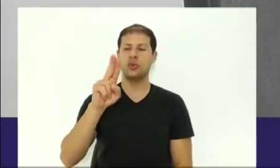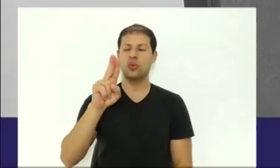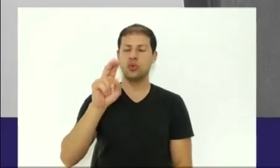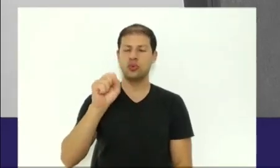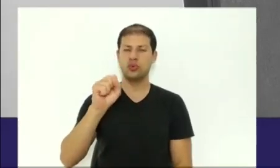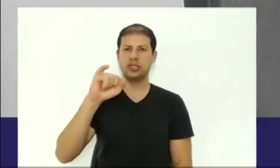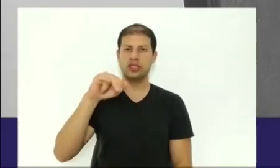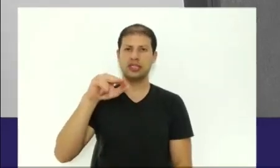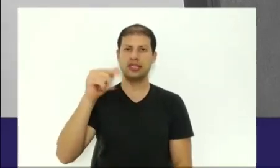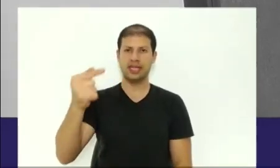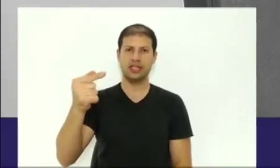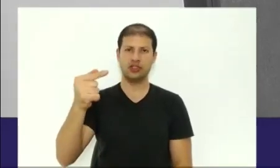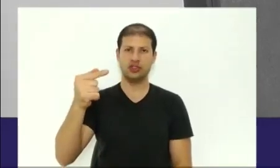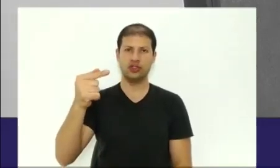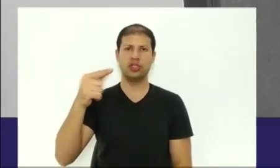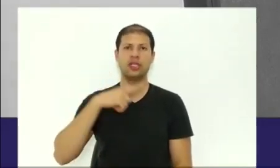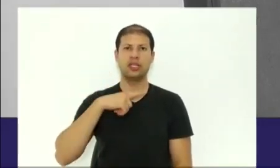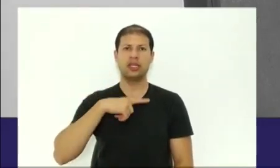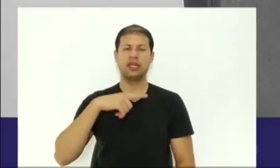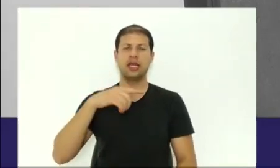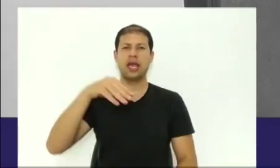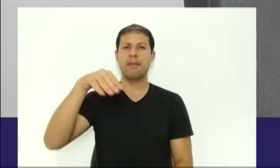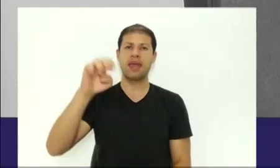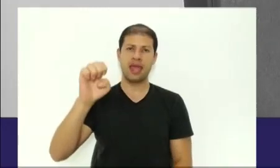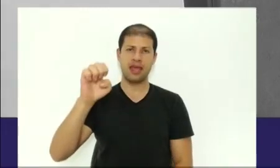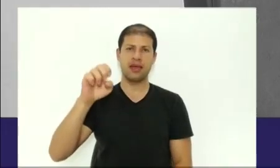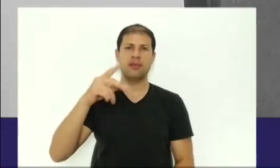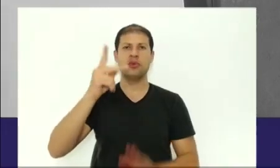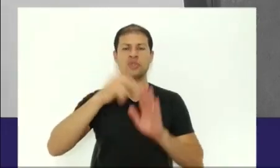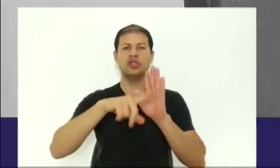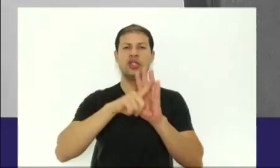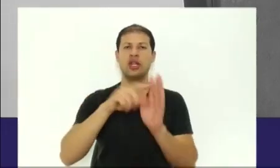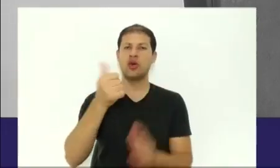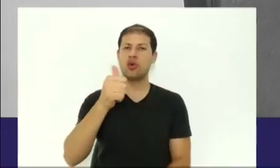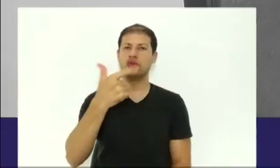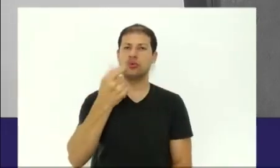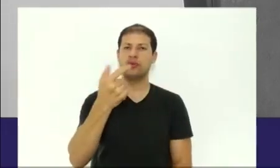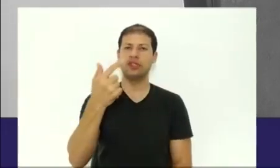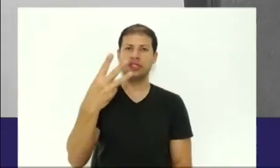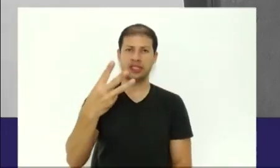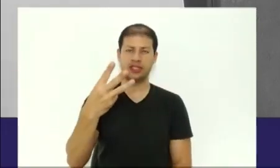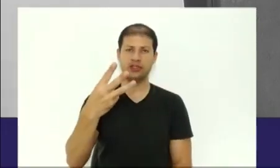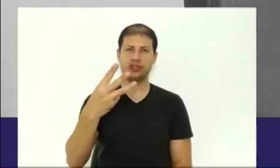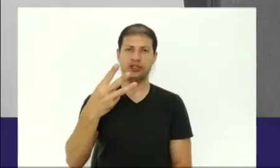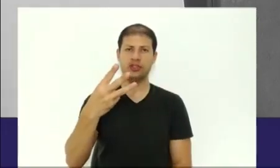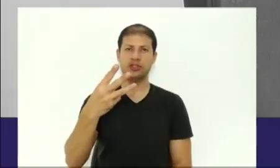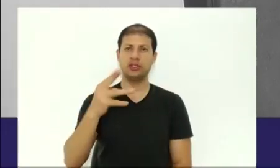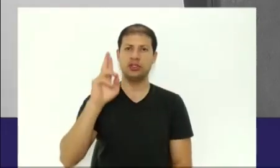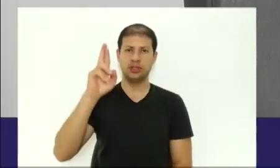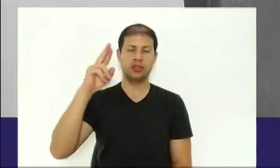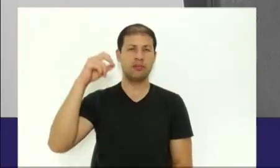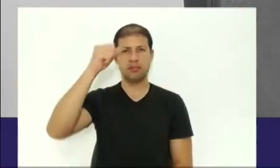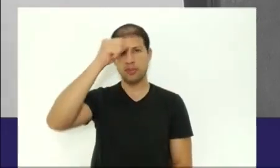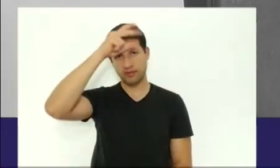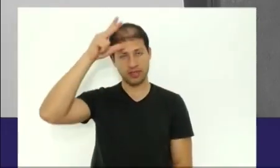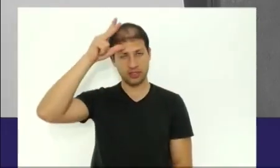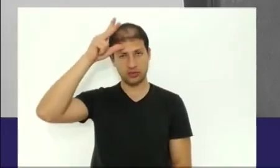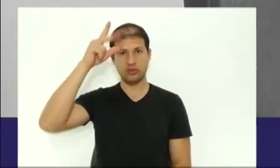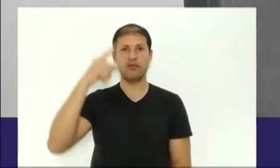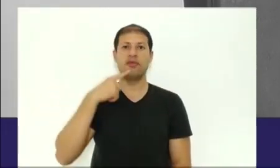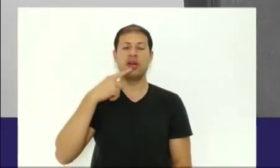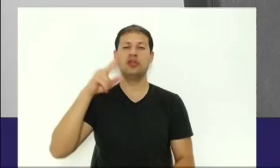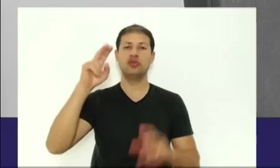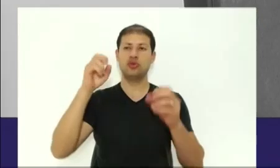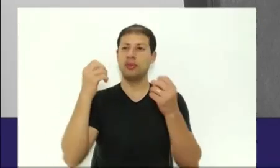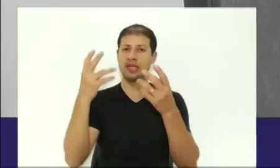ME. Microempresa. Projeto de Lei número 11 de 2023, de iniciativa do prefeito, que dispõe sobre doação